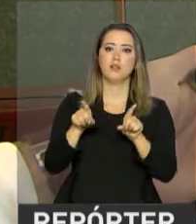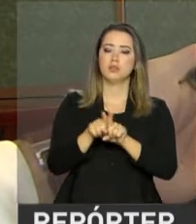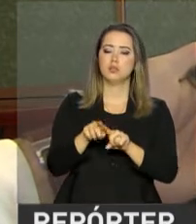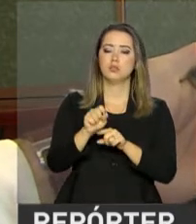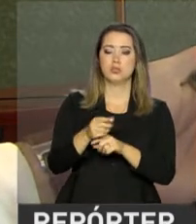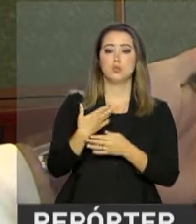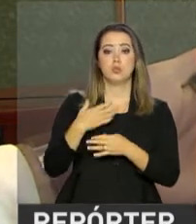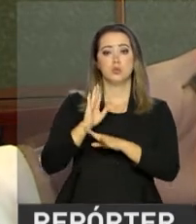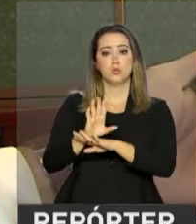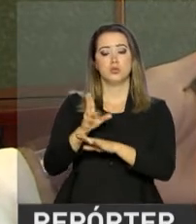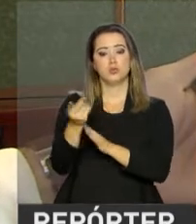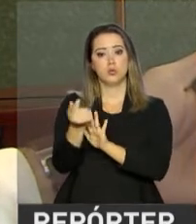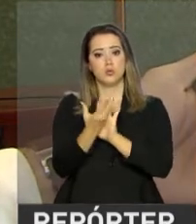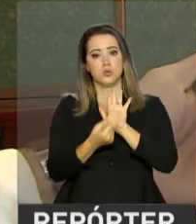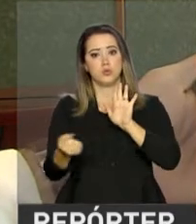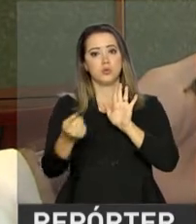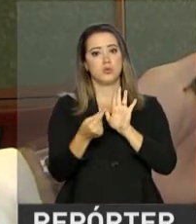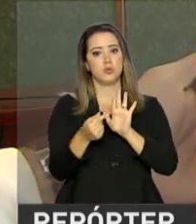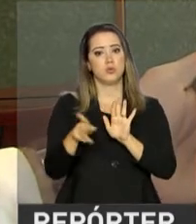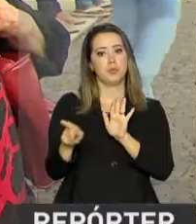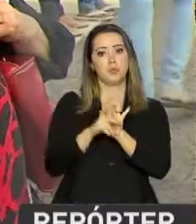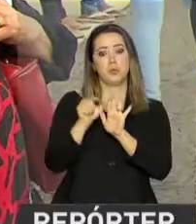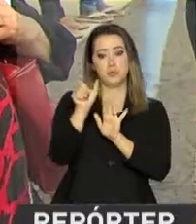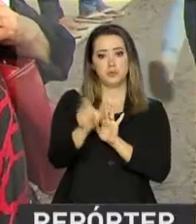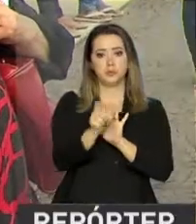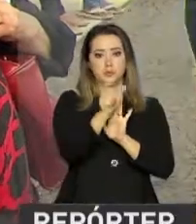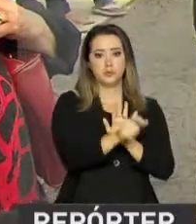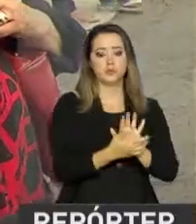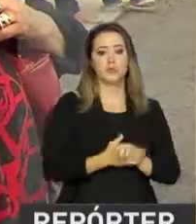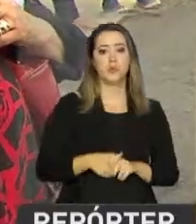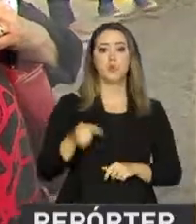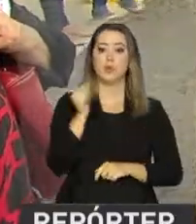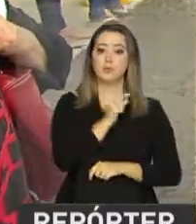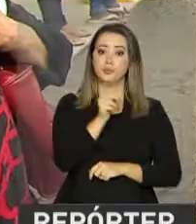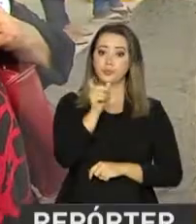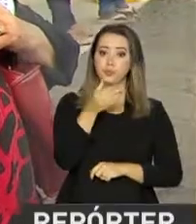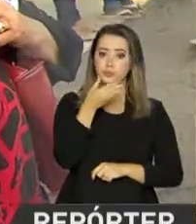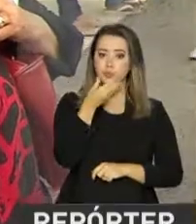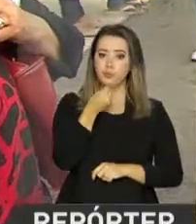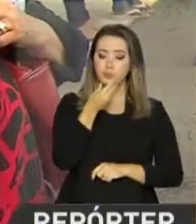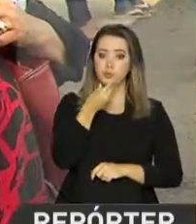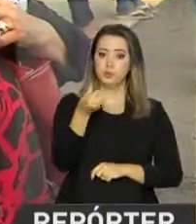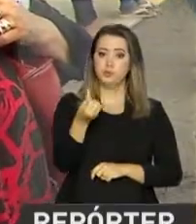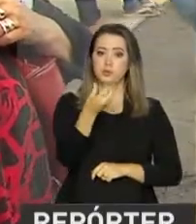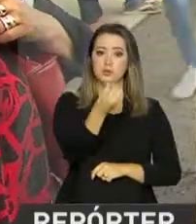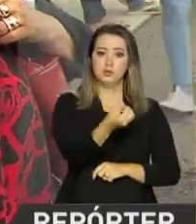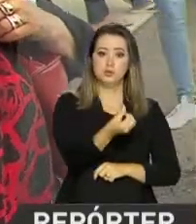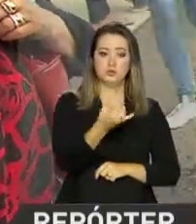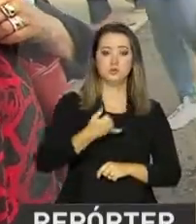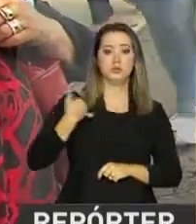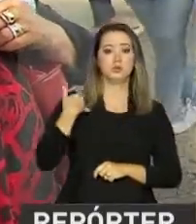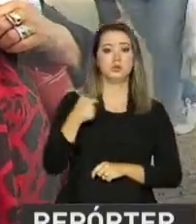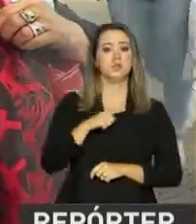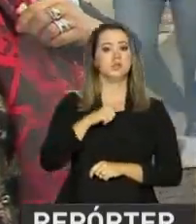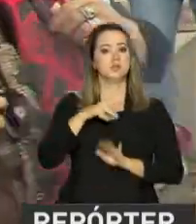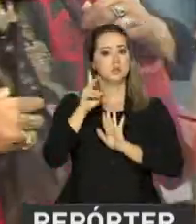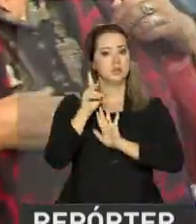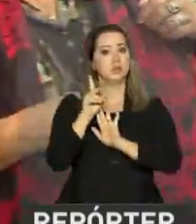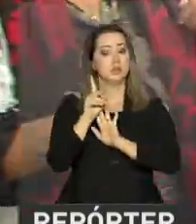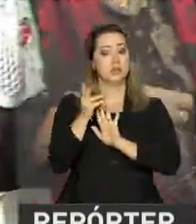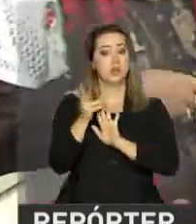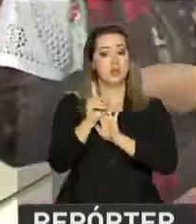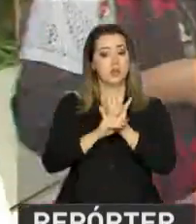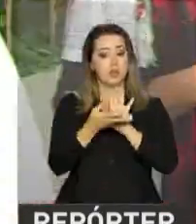pessoas saqueou recurso pensa ela o senhor franck freitas de 66 anos ficou sabendo que tem dinheiro